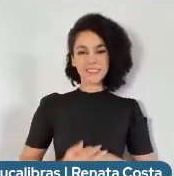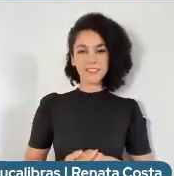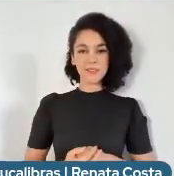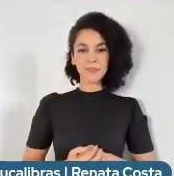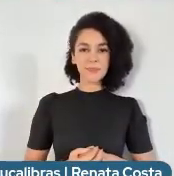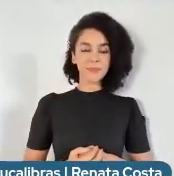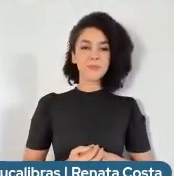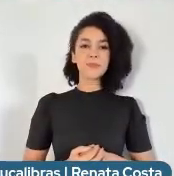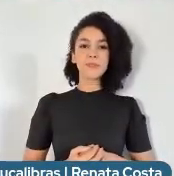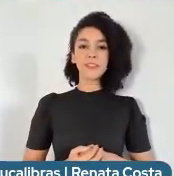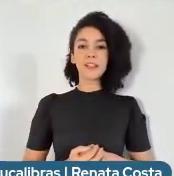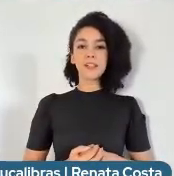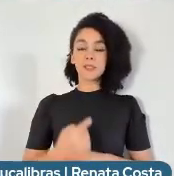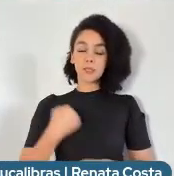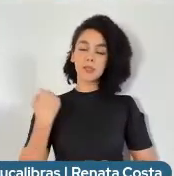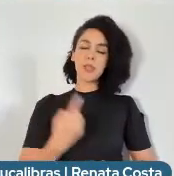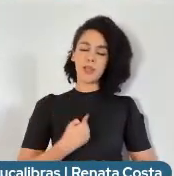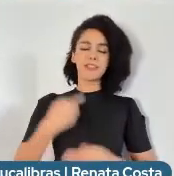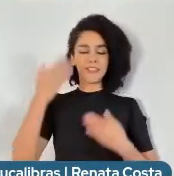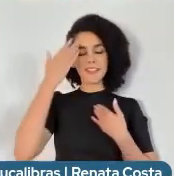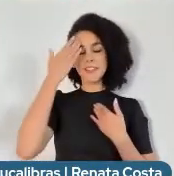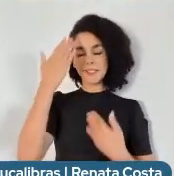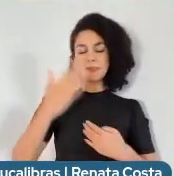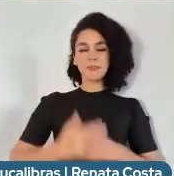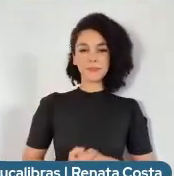Nós aqui agradecemos.